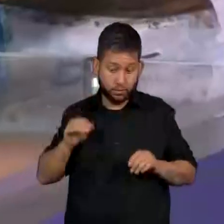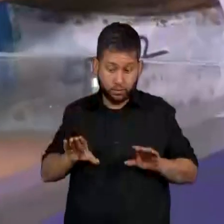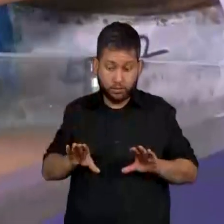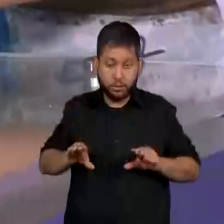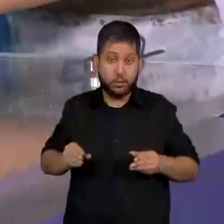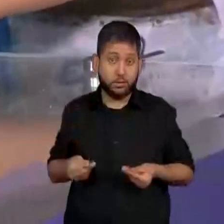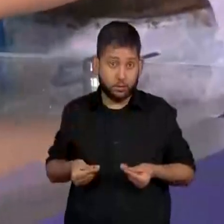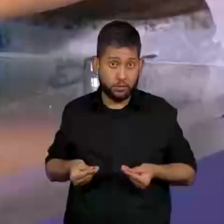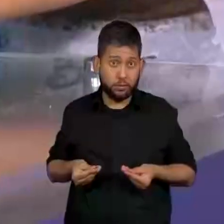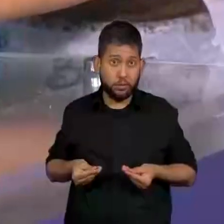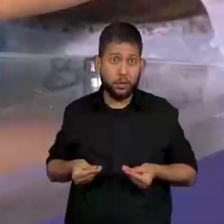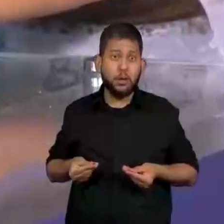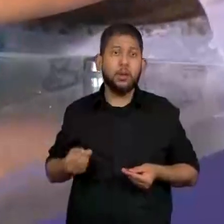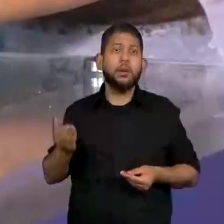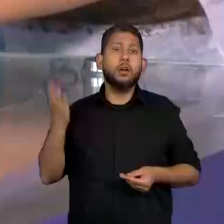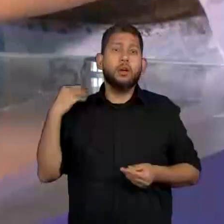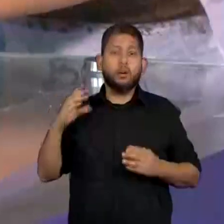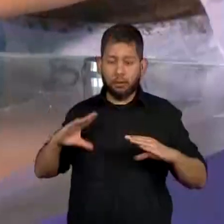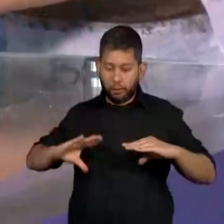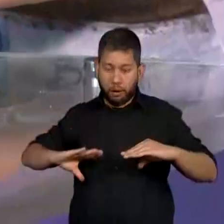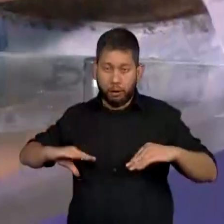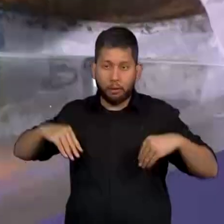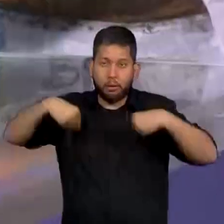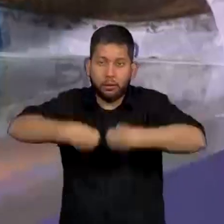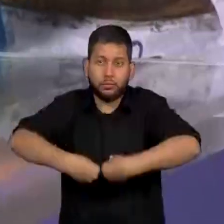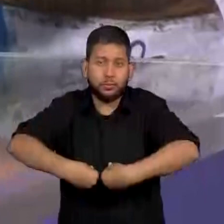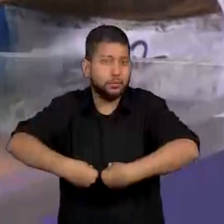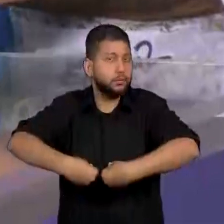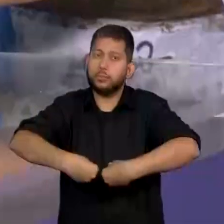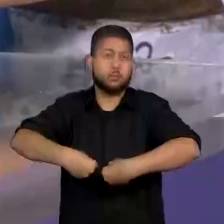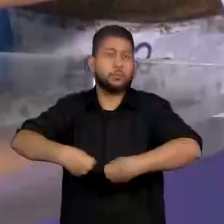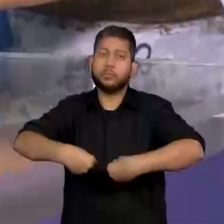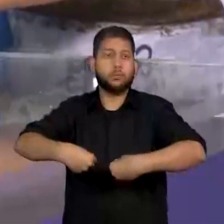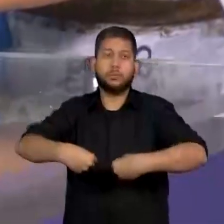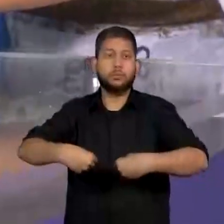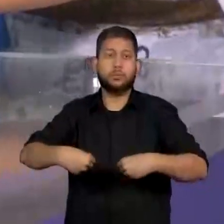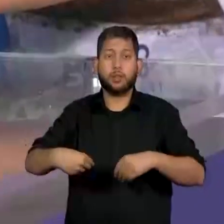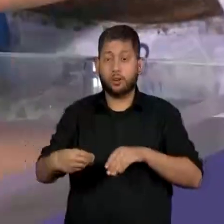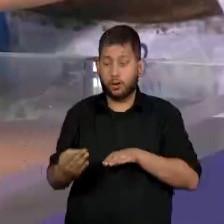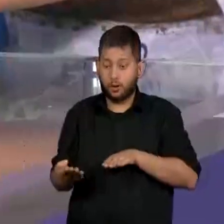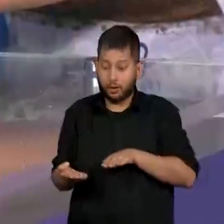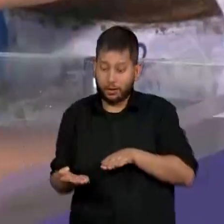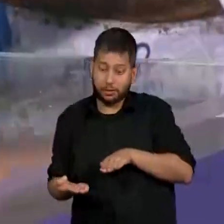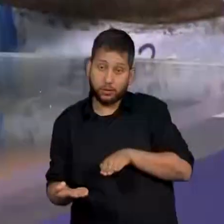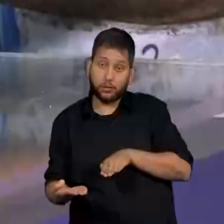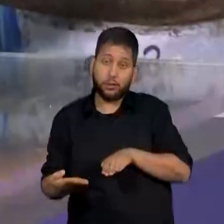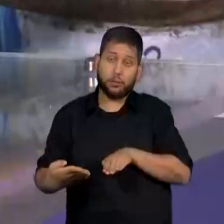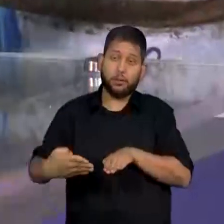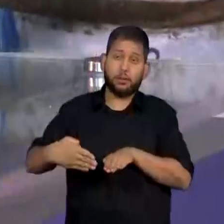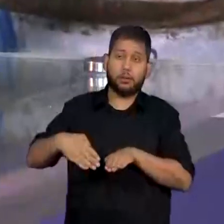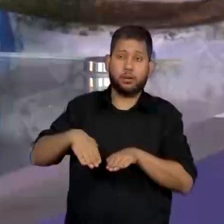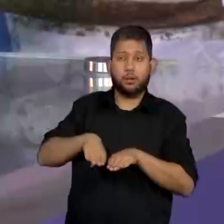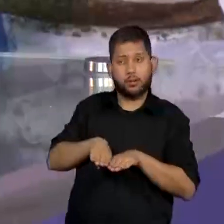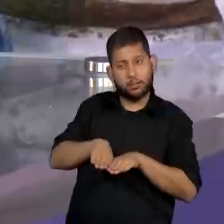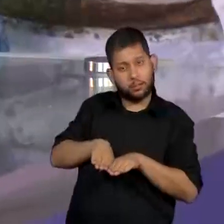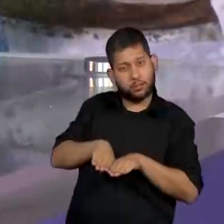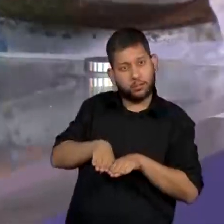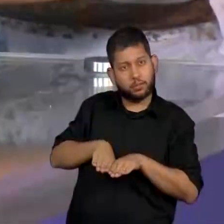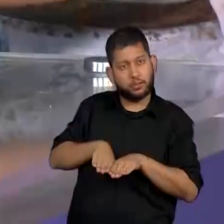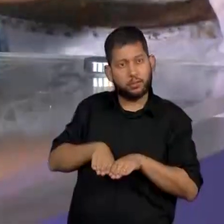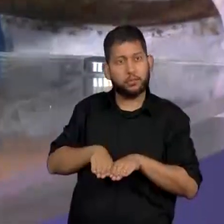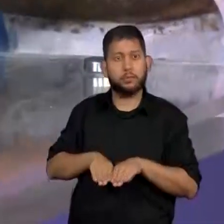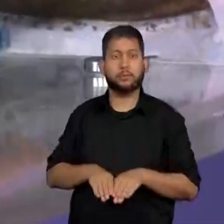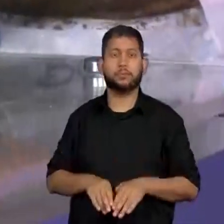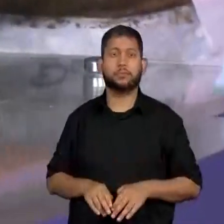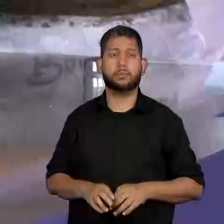da outra vez a gente tinha dobrado para cima agora A gente vai encostar essa dobra aqui lá no meio e